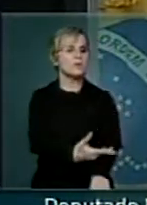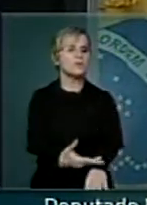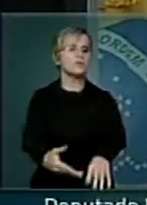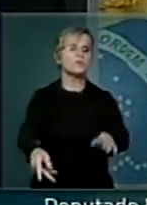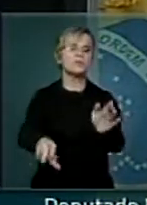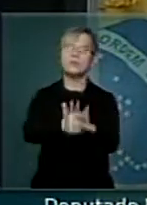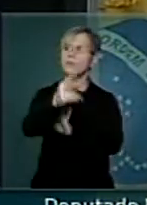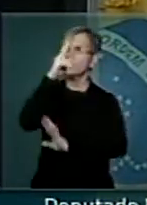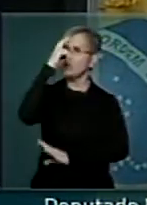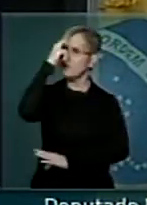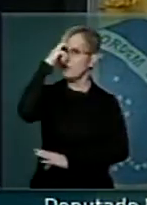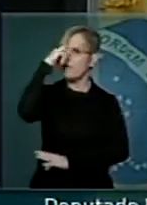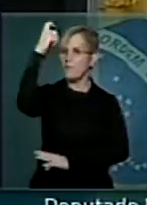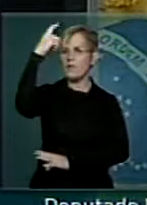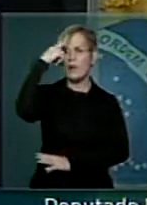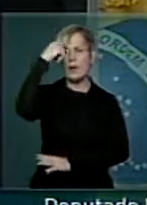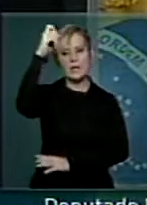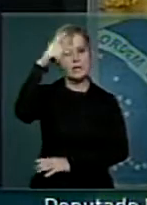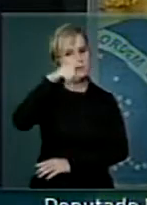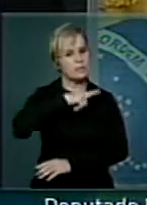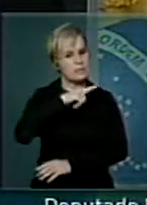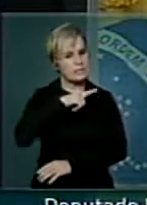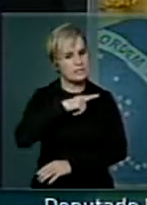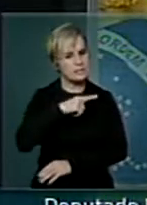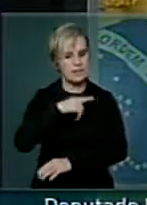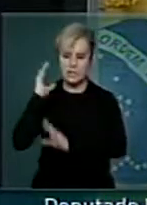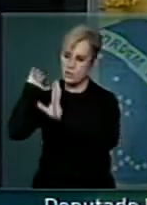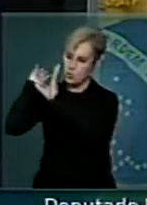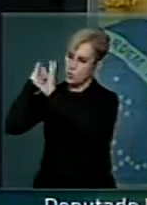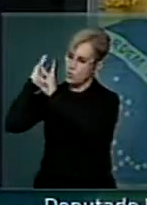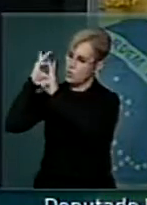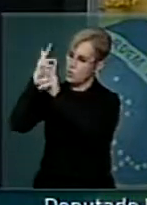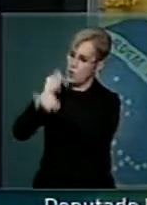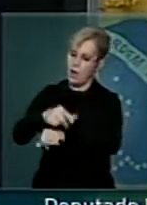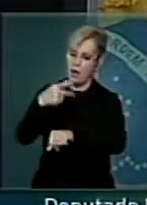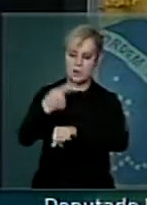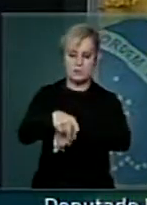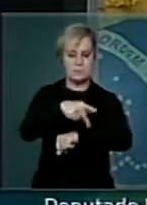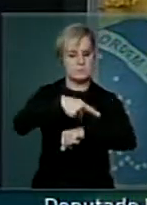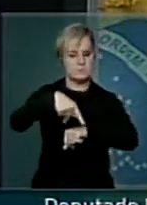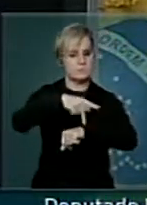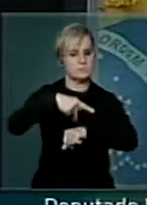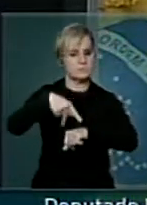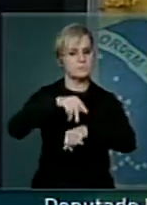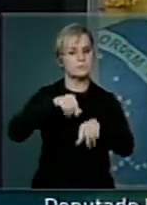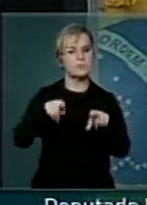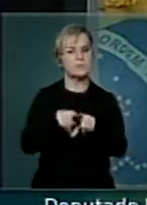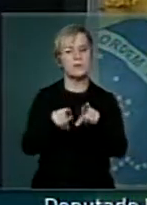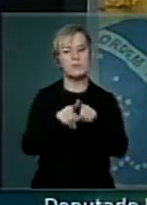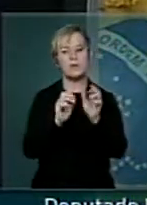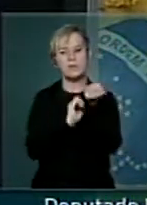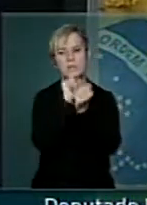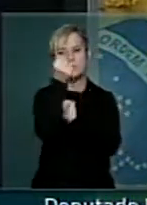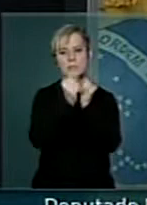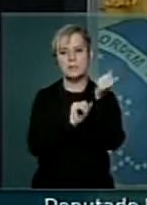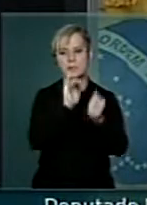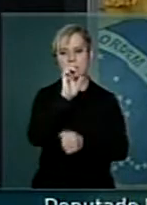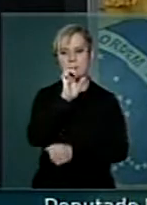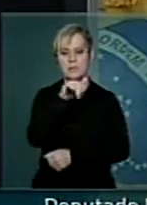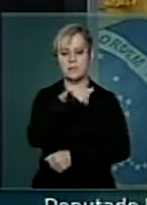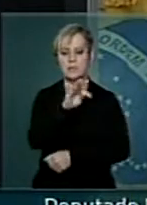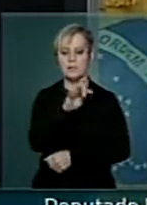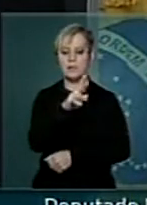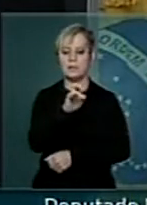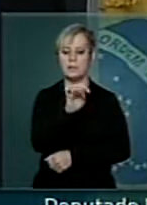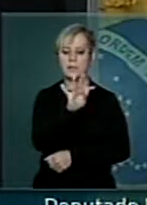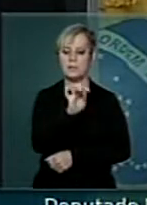temos instalada e nutrida e alimentada no nosso país, na indústria do entretenimento, na